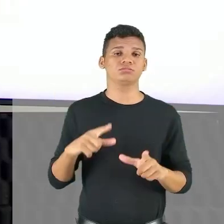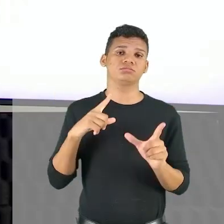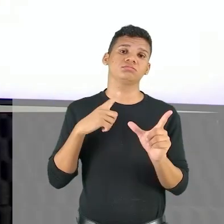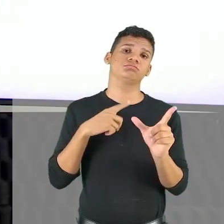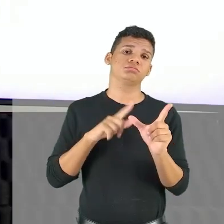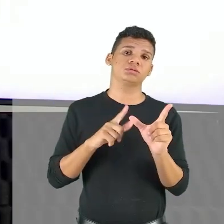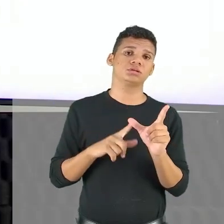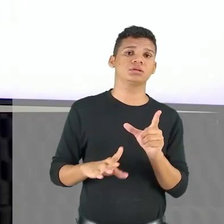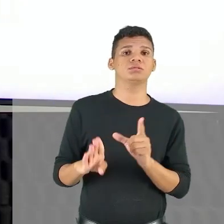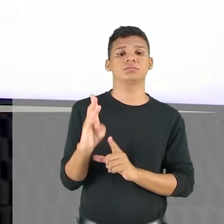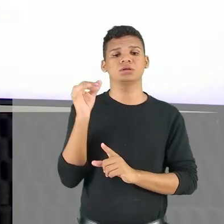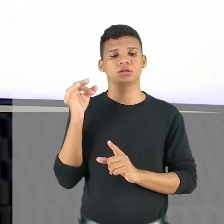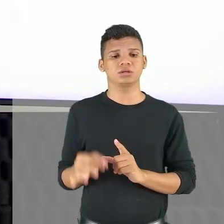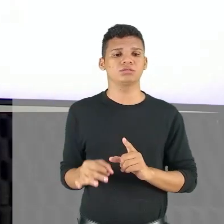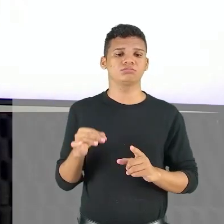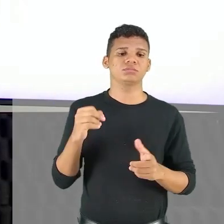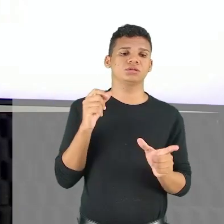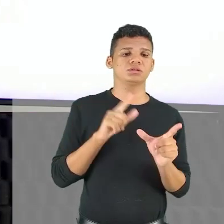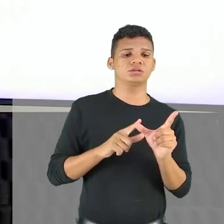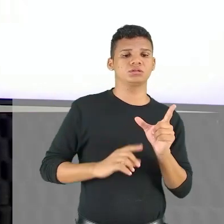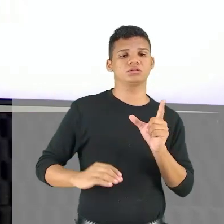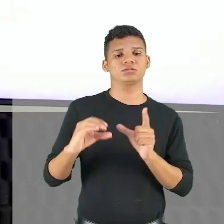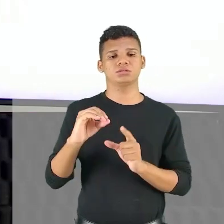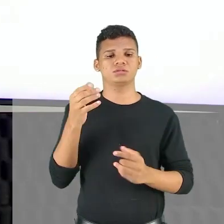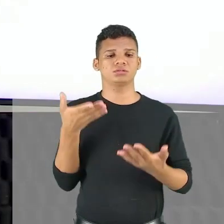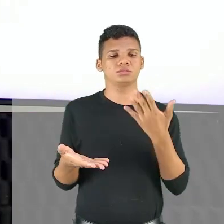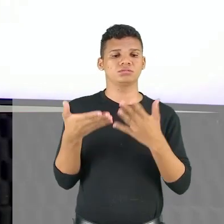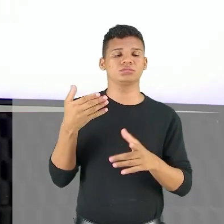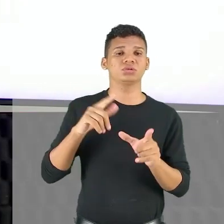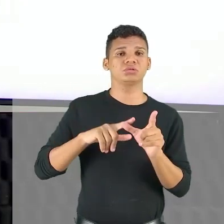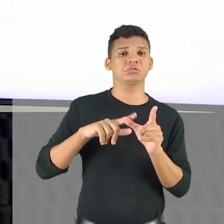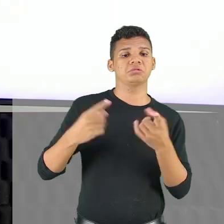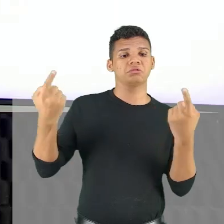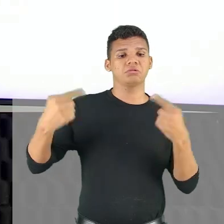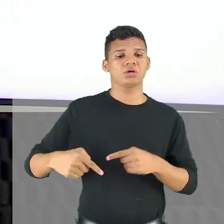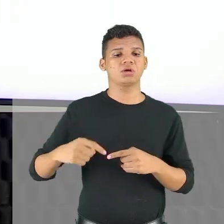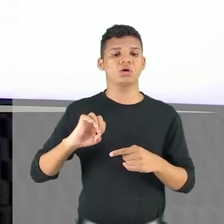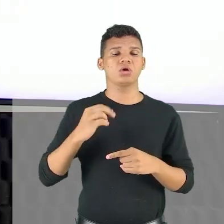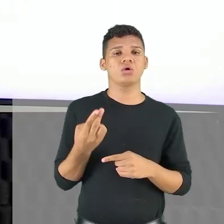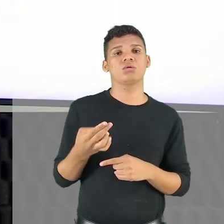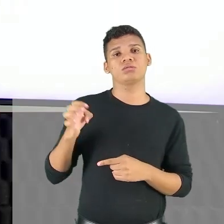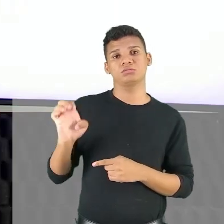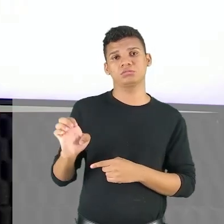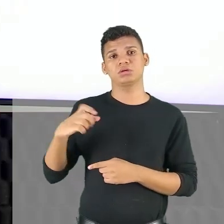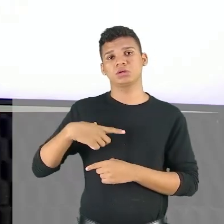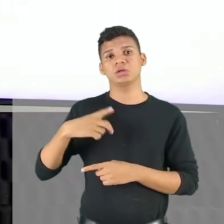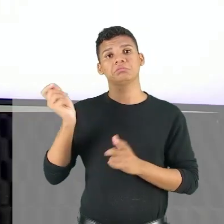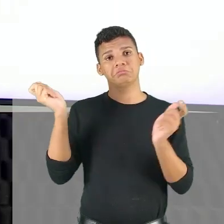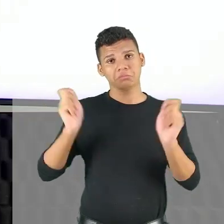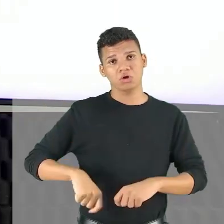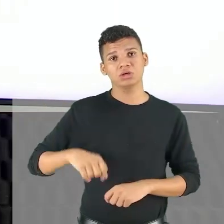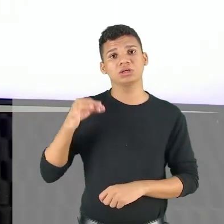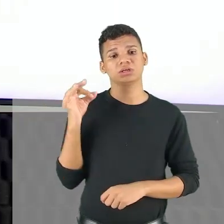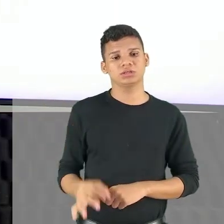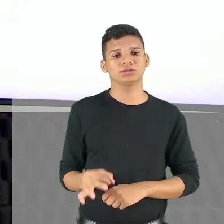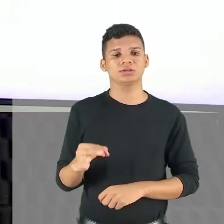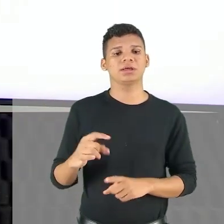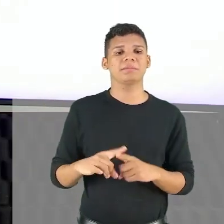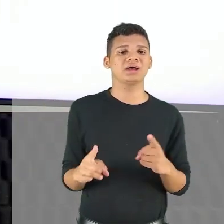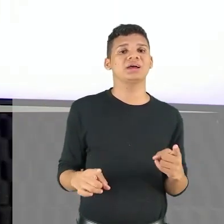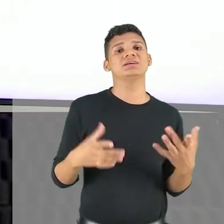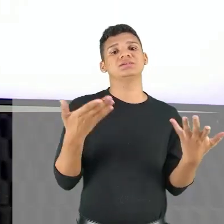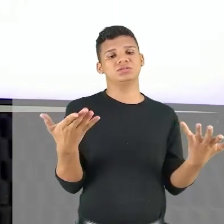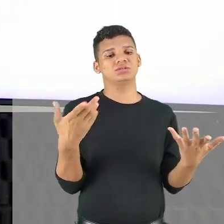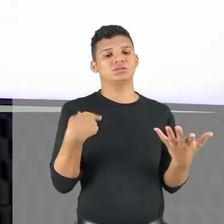conformidade, comparação, contrariedade ou proporcionalidade. Aí eu quero que você